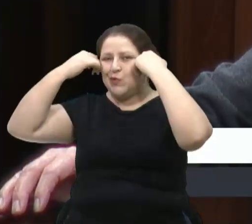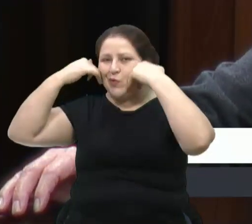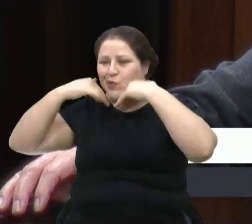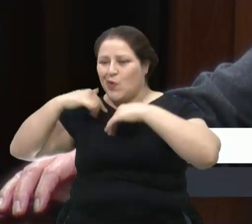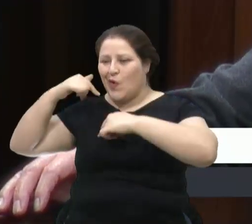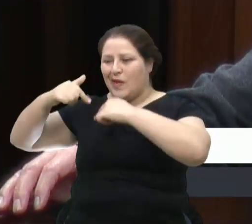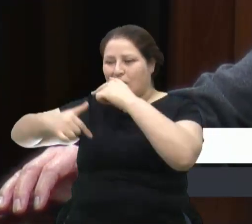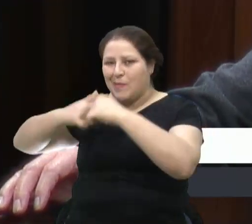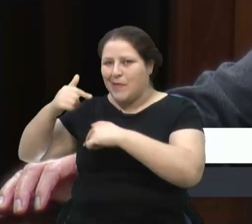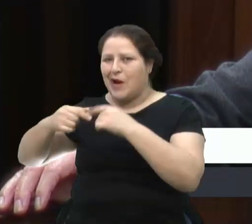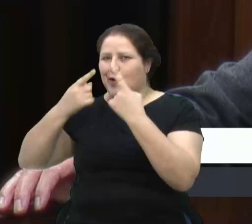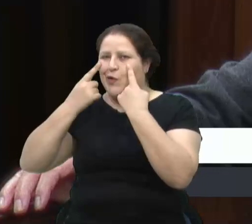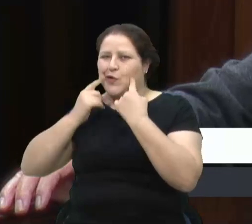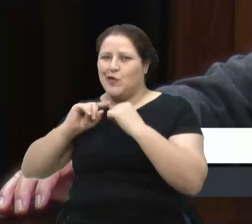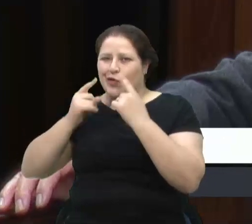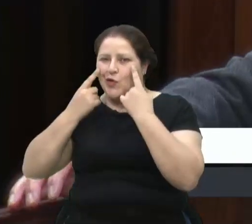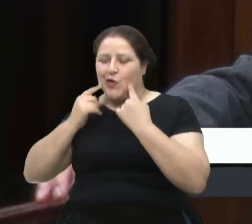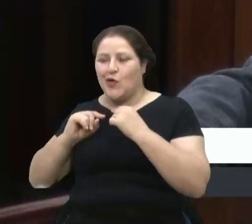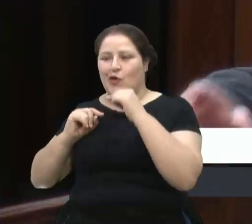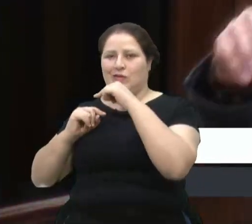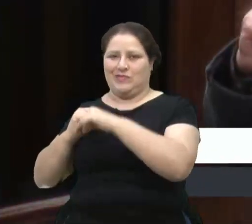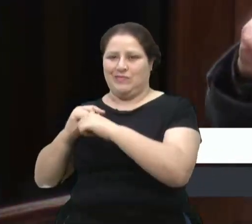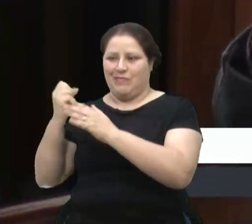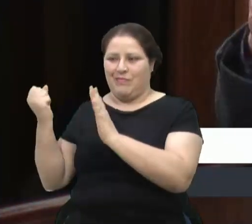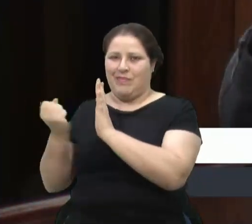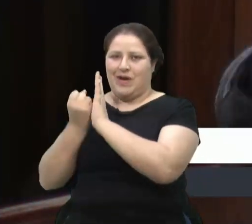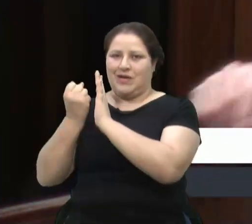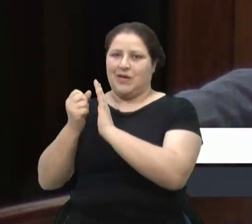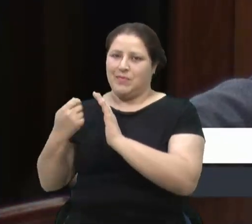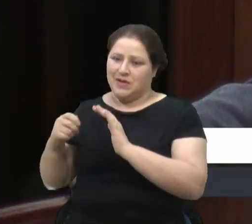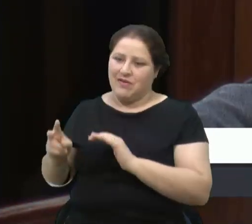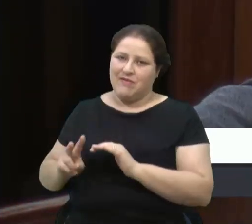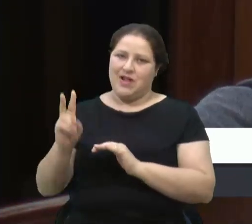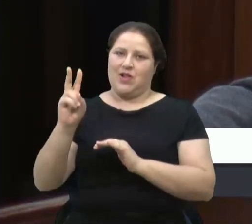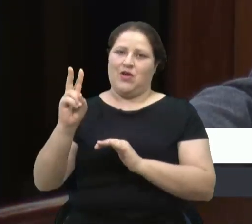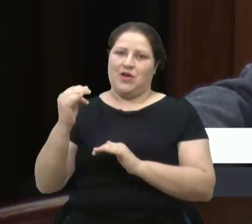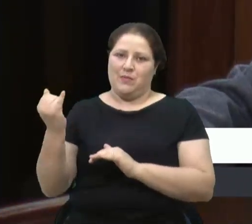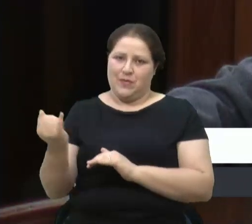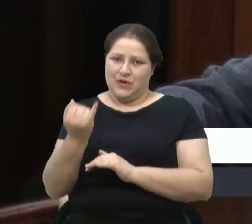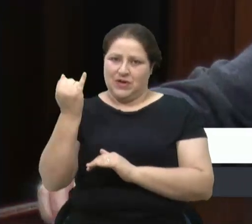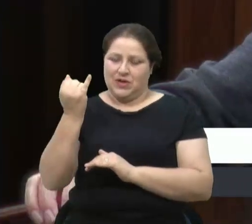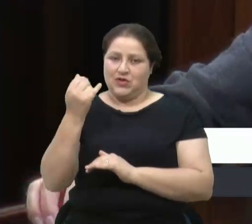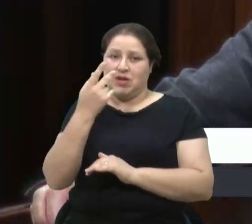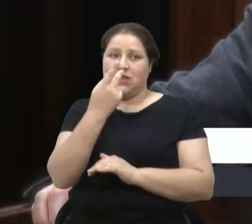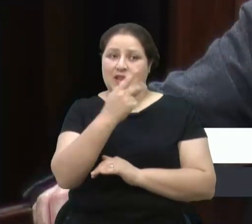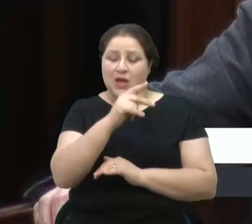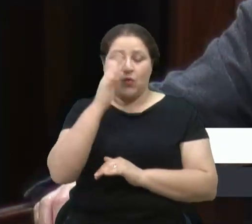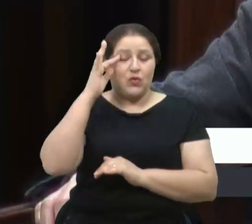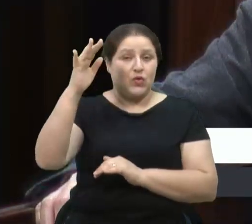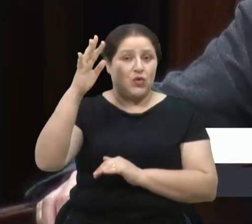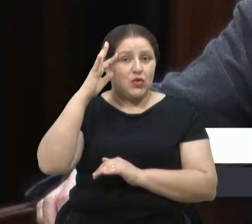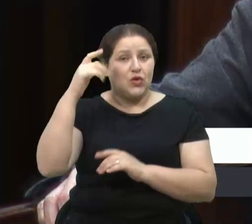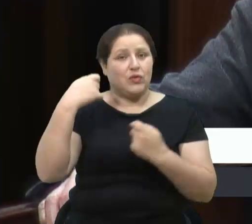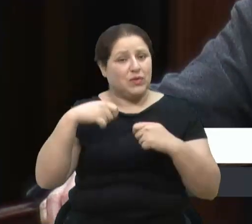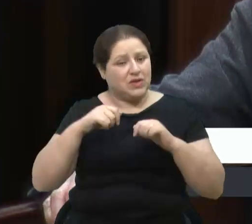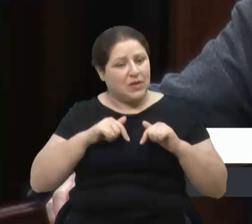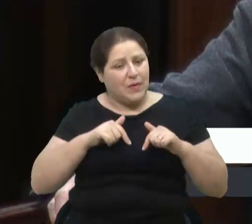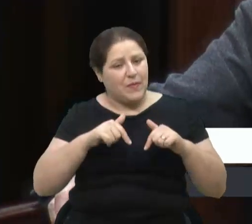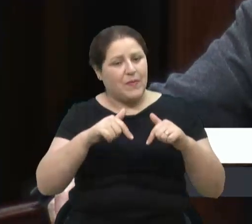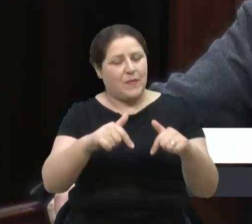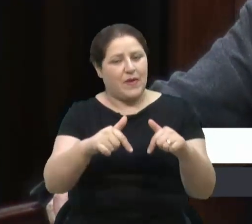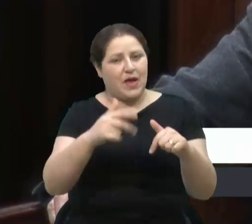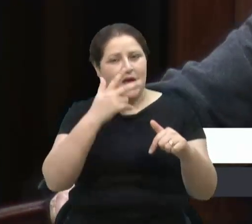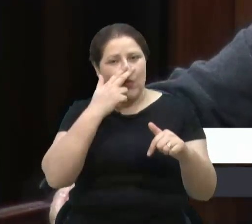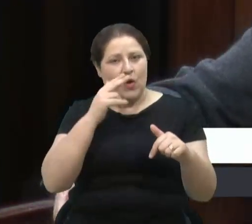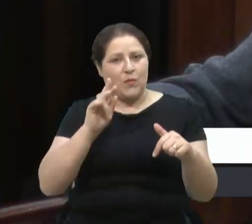dei muito valor e muito importante mas não deixe de lutar pelos vossos sonhos por aquilo da Alemanha que os professores